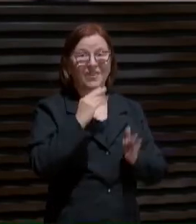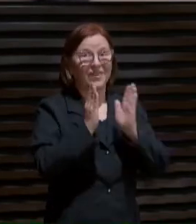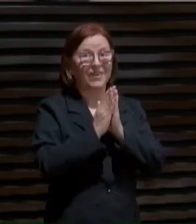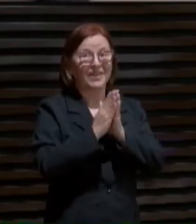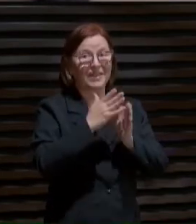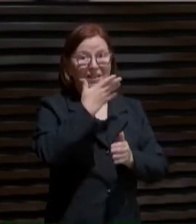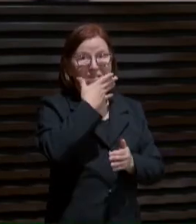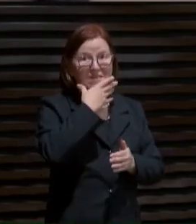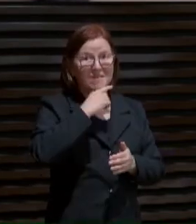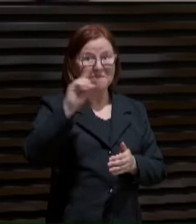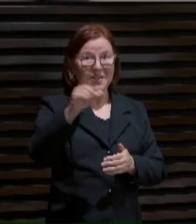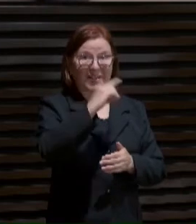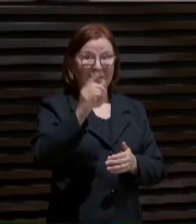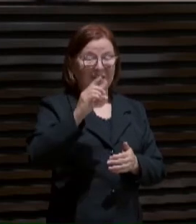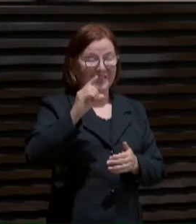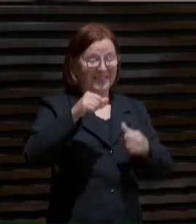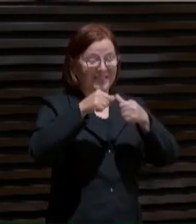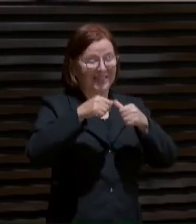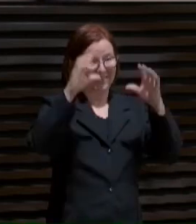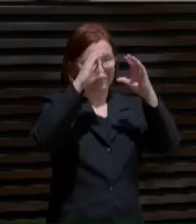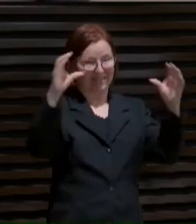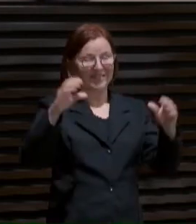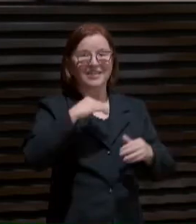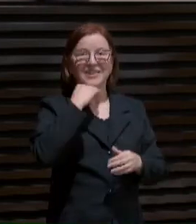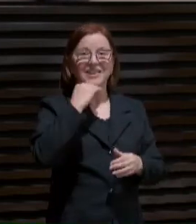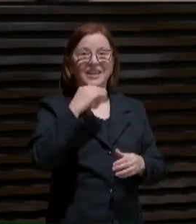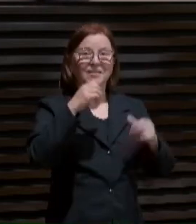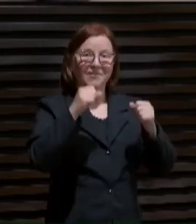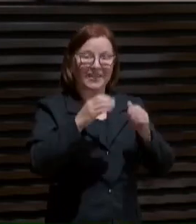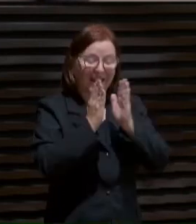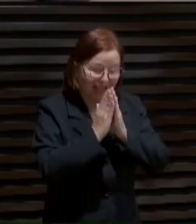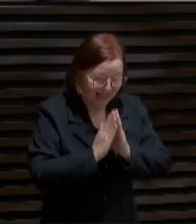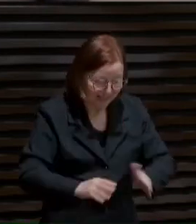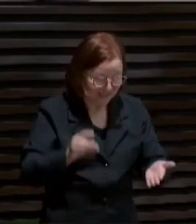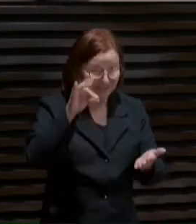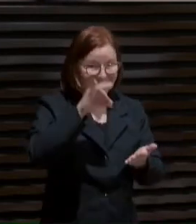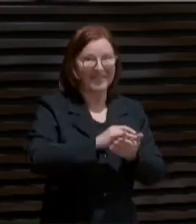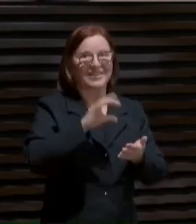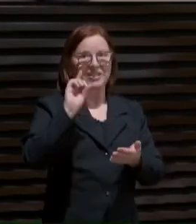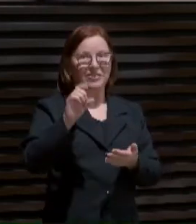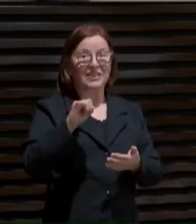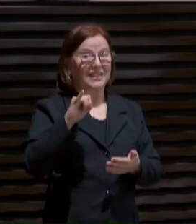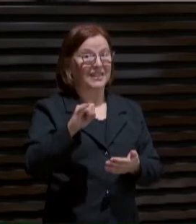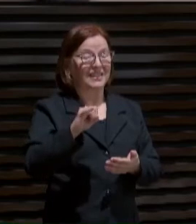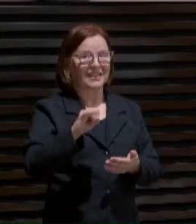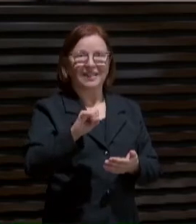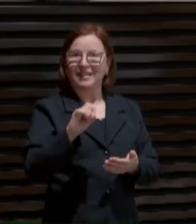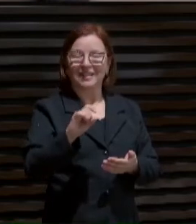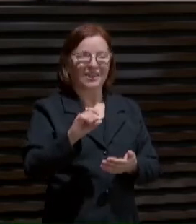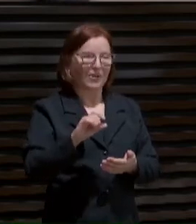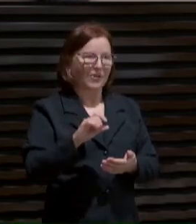como o pai e ninguém pode adorar de fato a Deus se não for uma nova criatura em Cristo Jesus